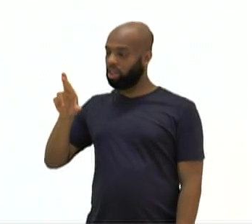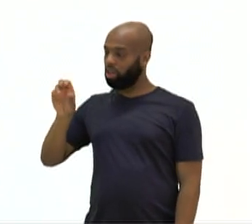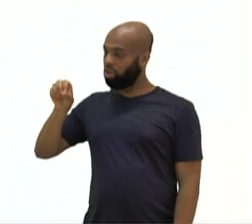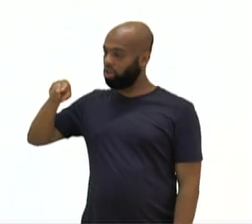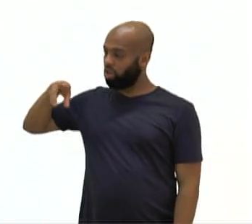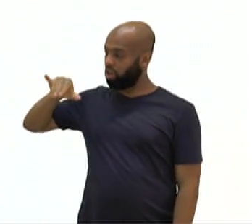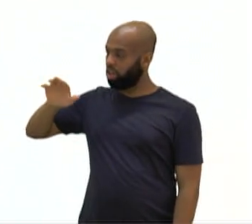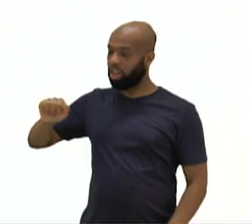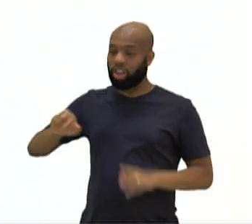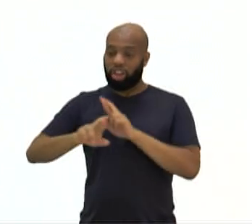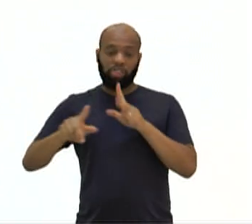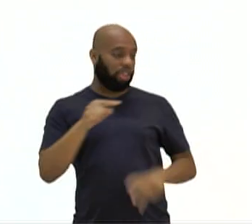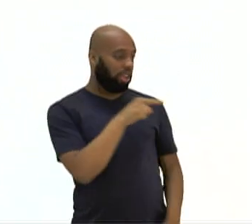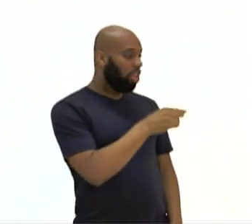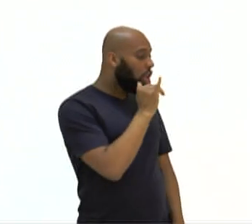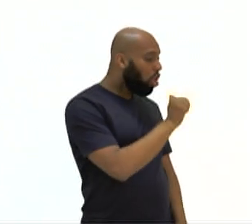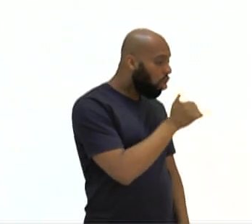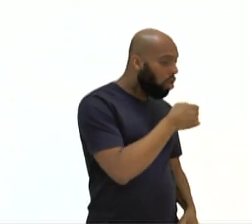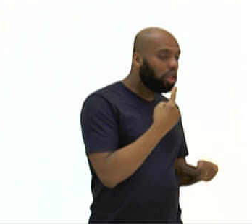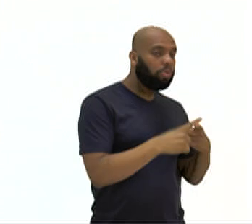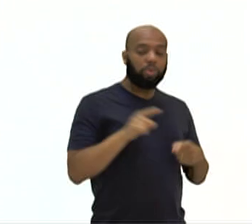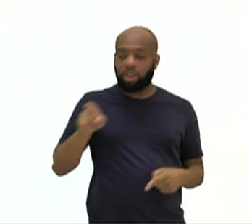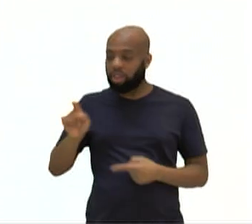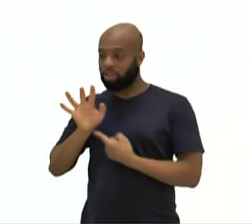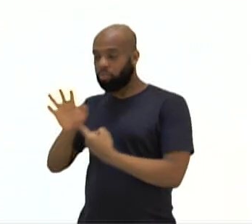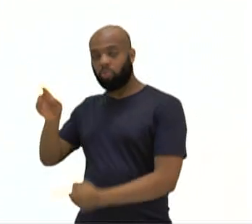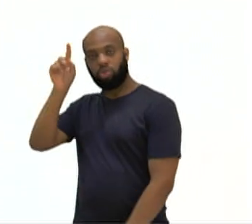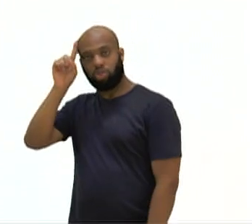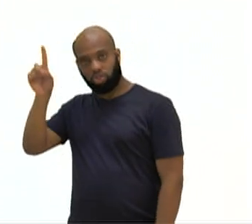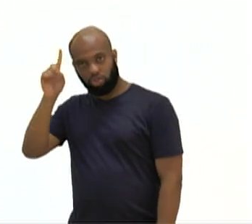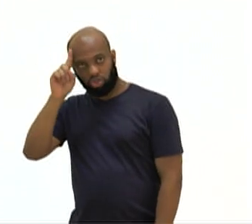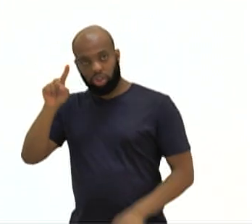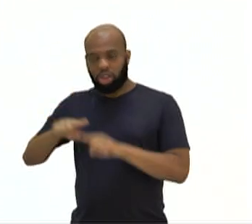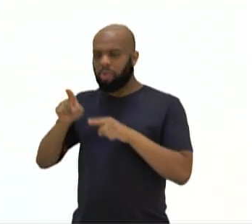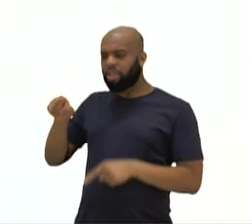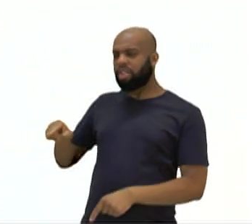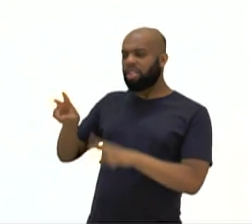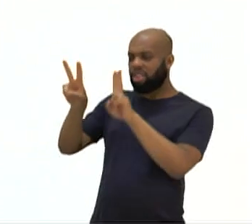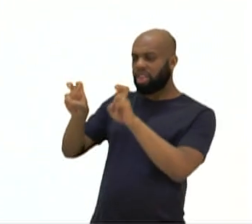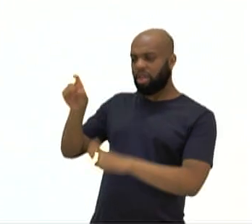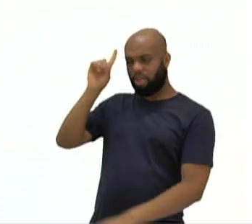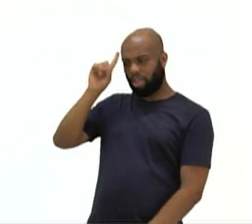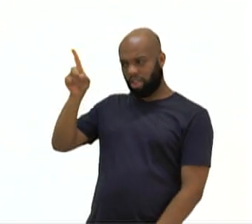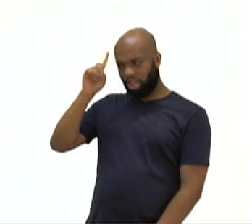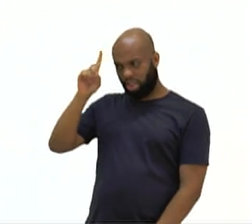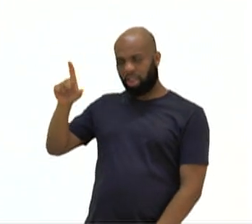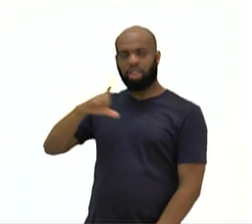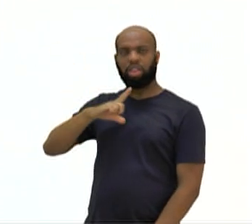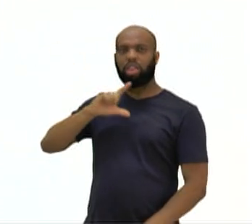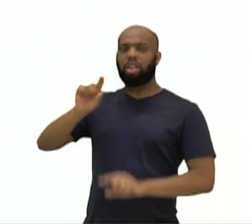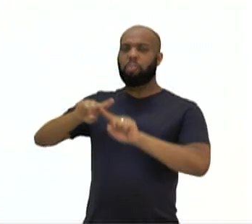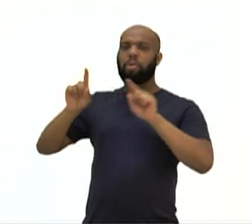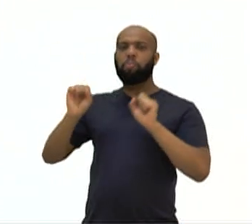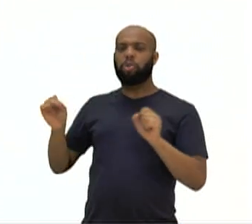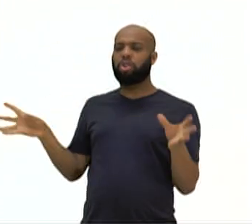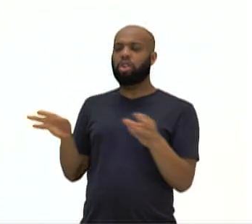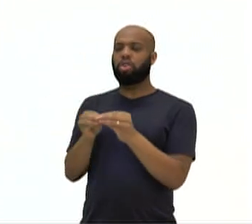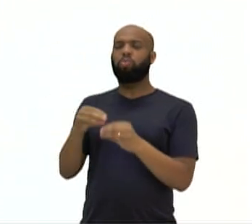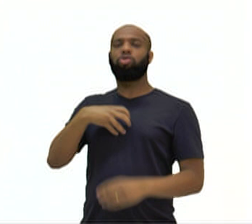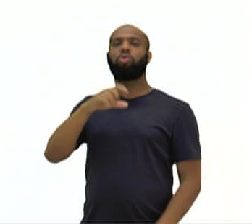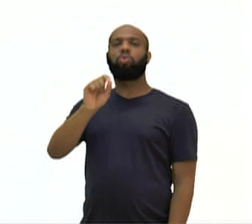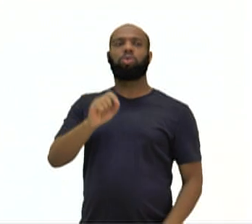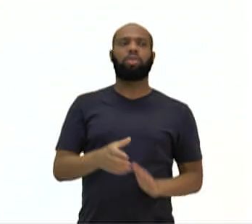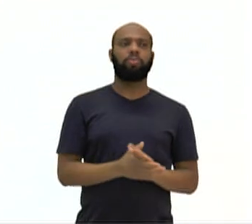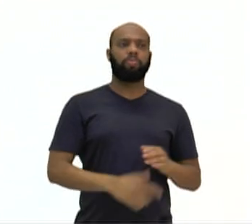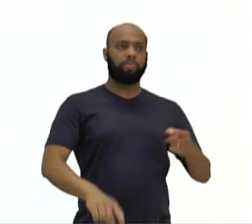aborda o cotidiano. E o assunto cotidiano que essa crônica aborda pode ser resumido em qual alternativa?